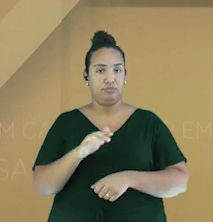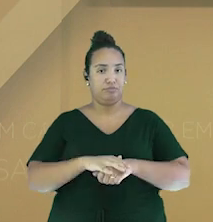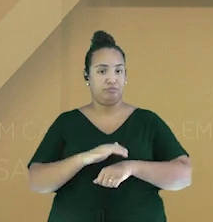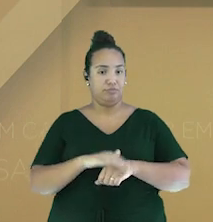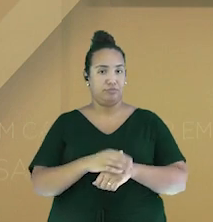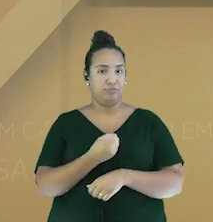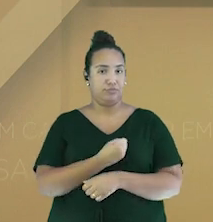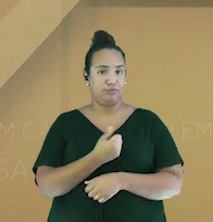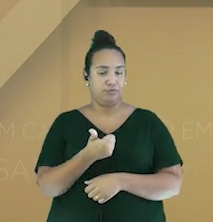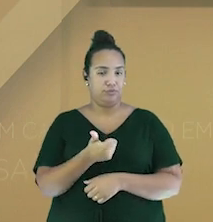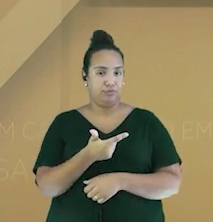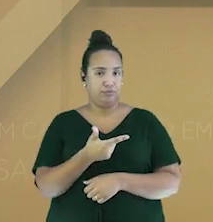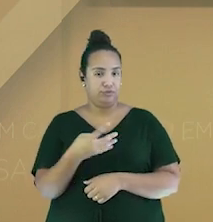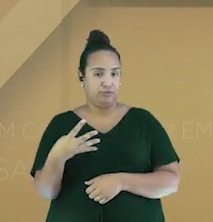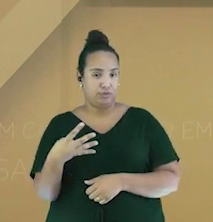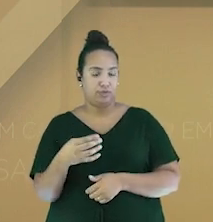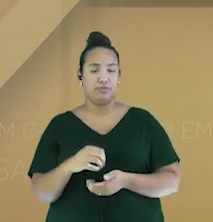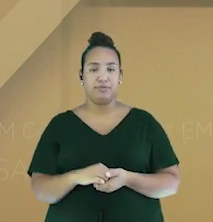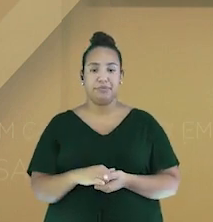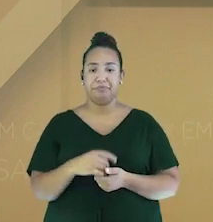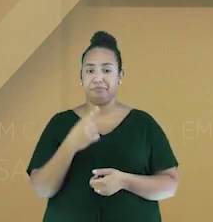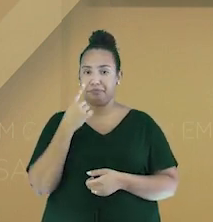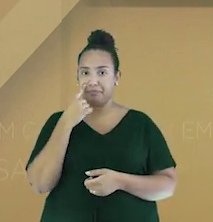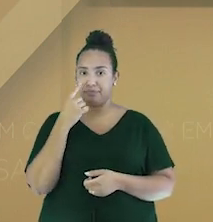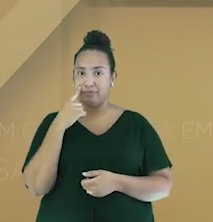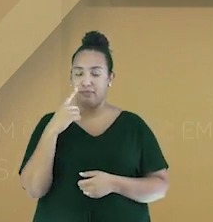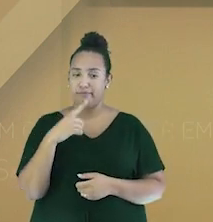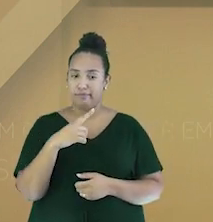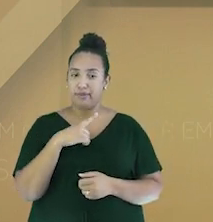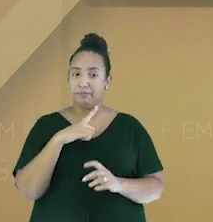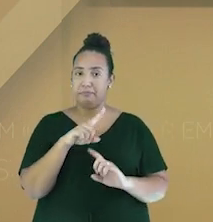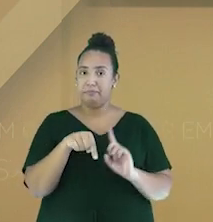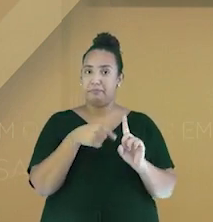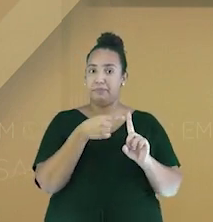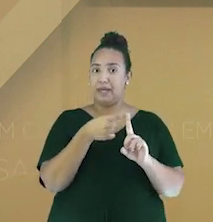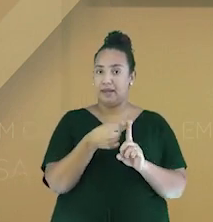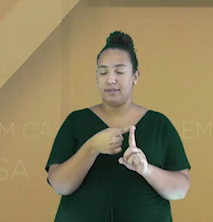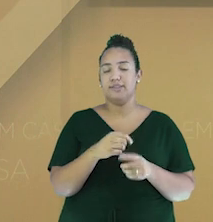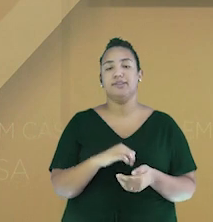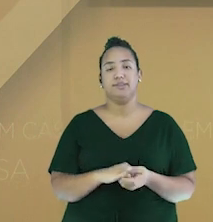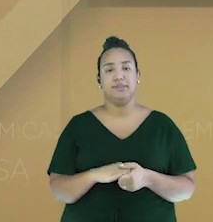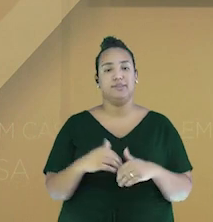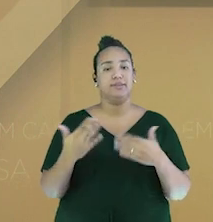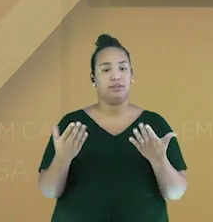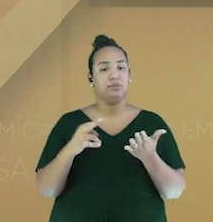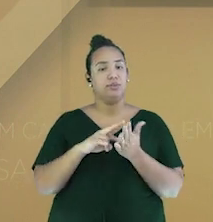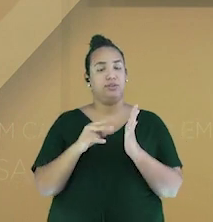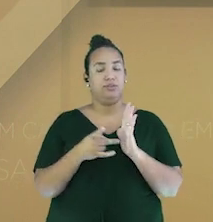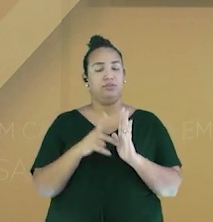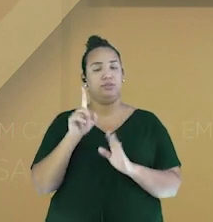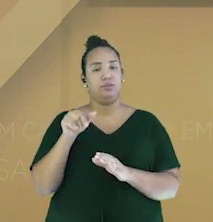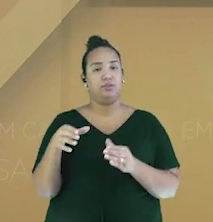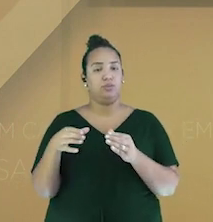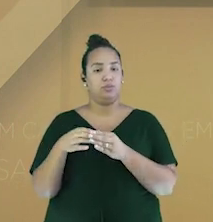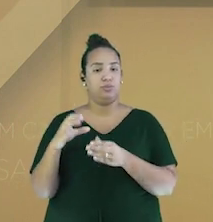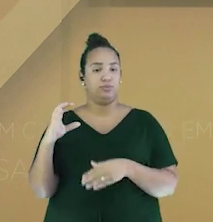24. Veja que o 24 teve mais de 2 divisores, logo ele é um número